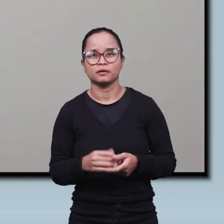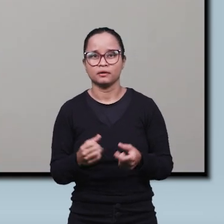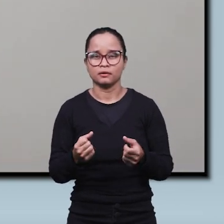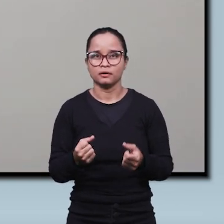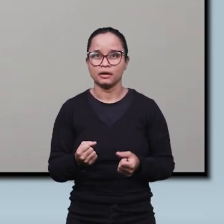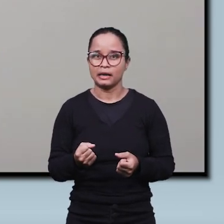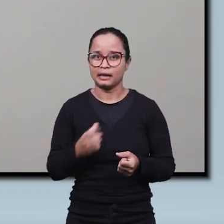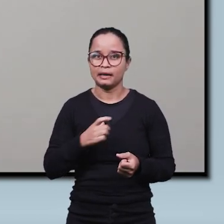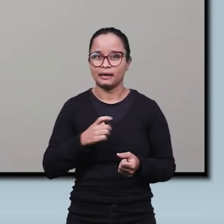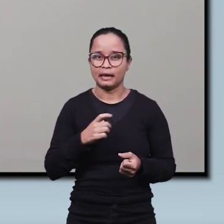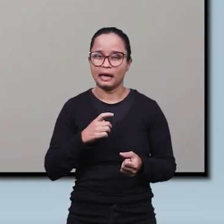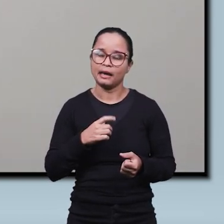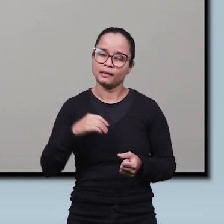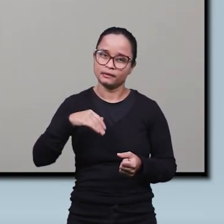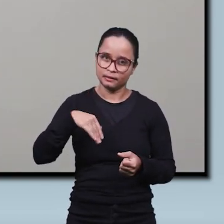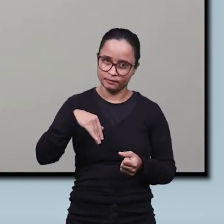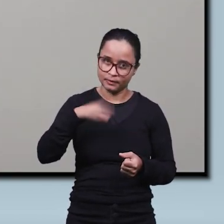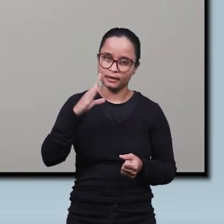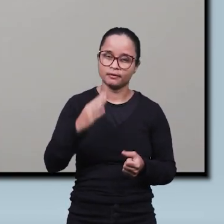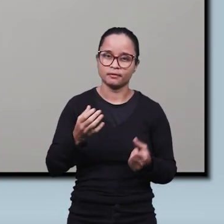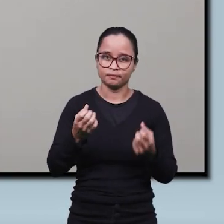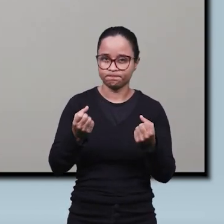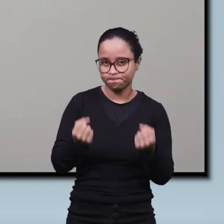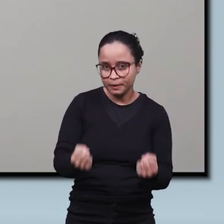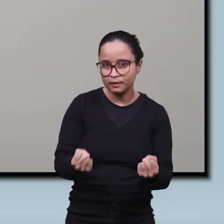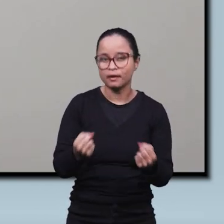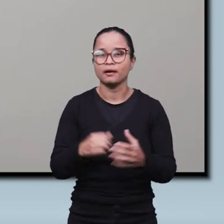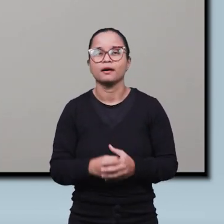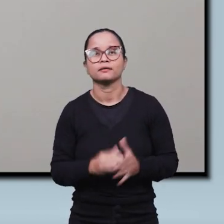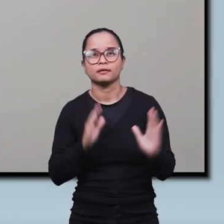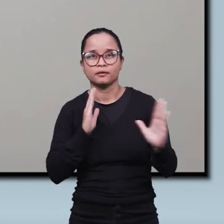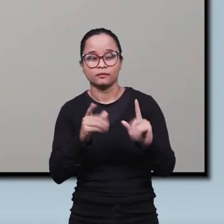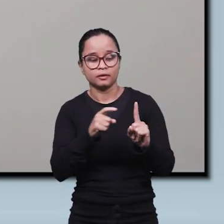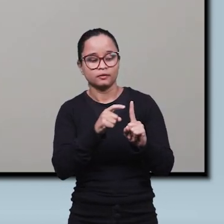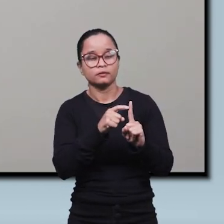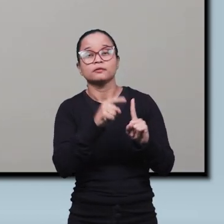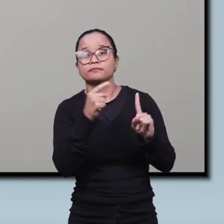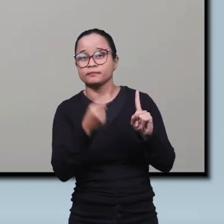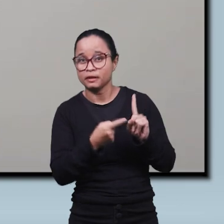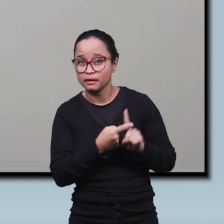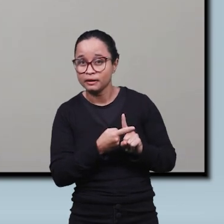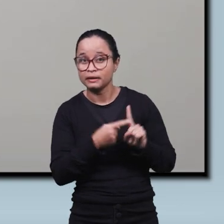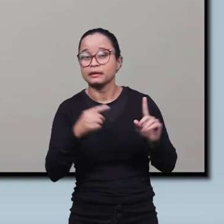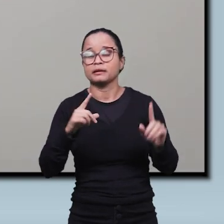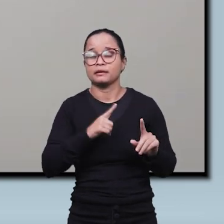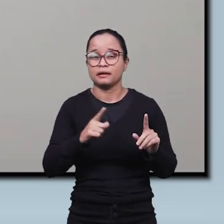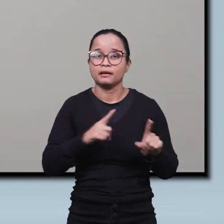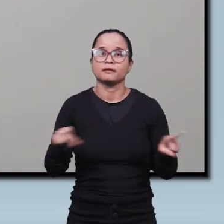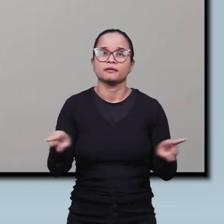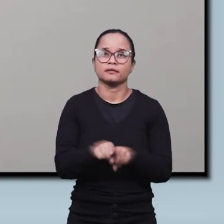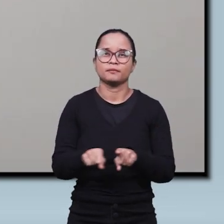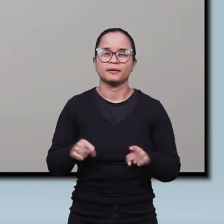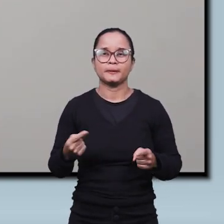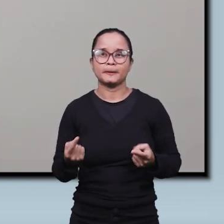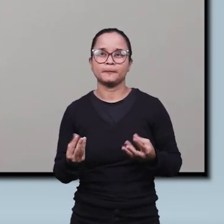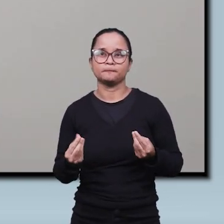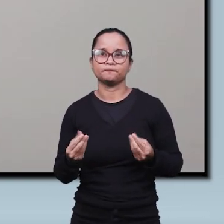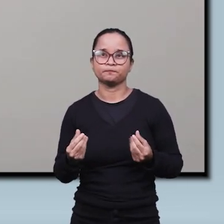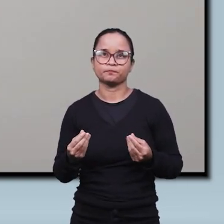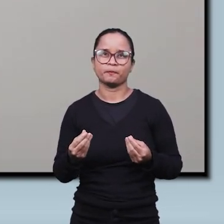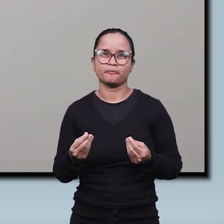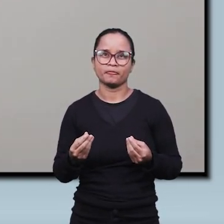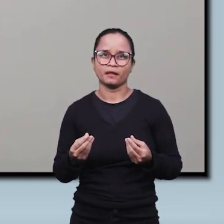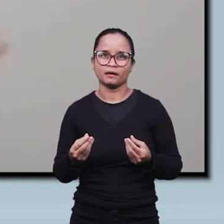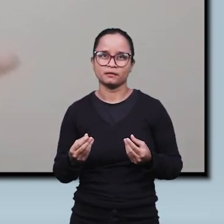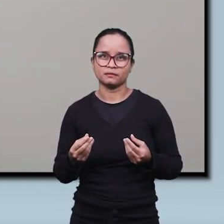peso extra, né, no abdômen, que é o processo gestacional, e causa um pouco de